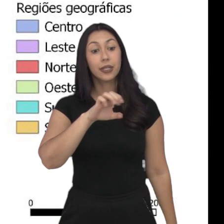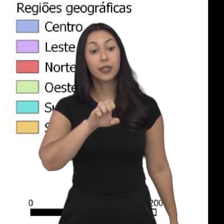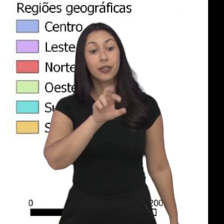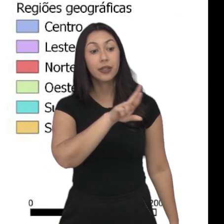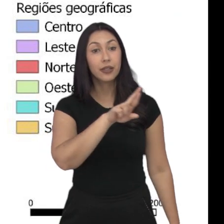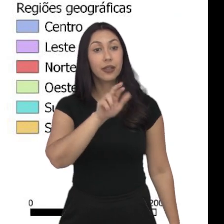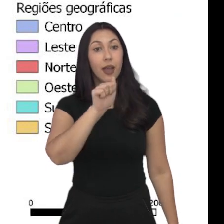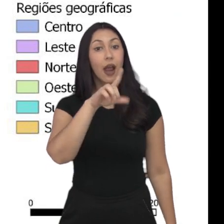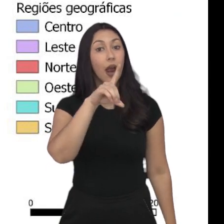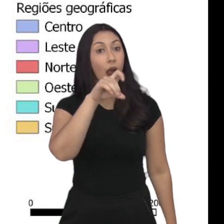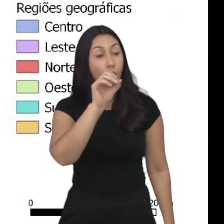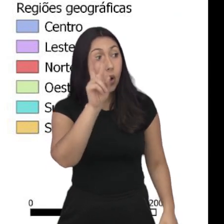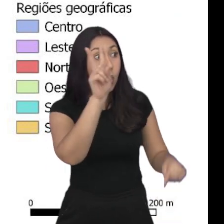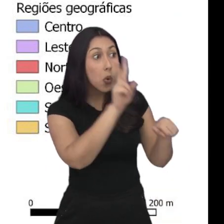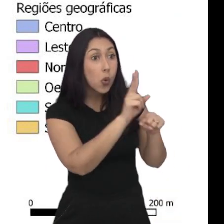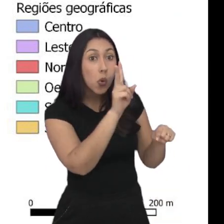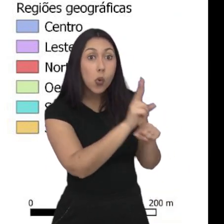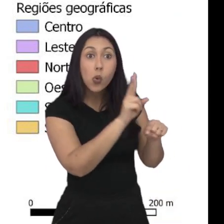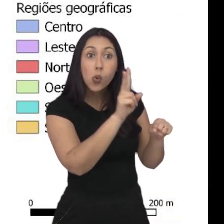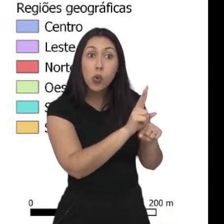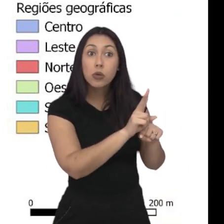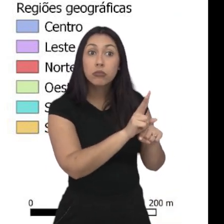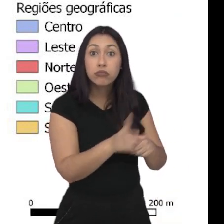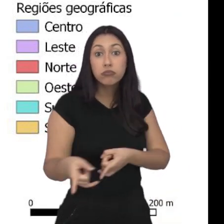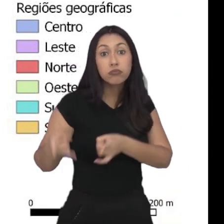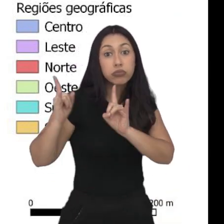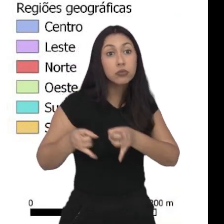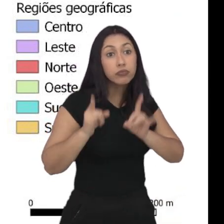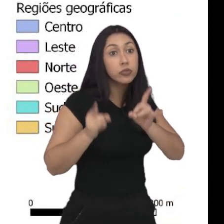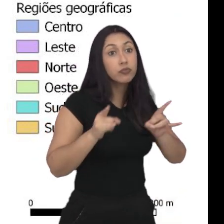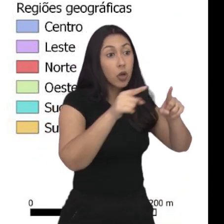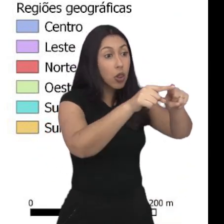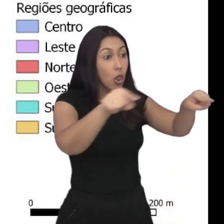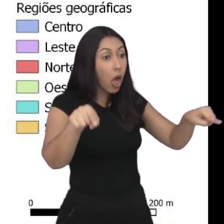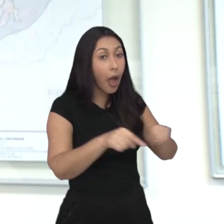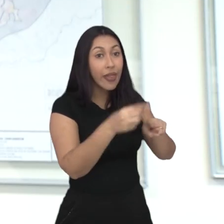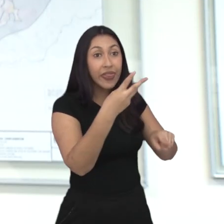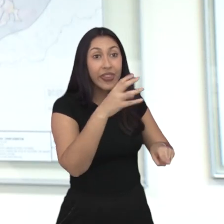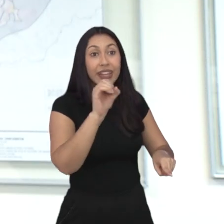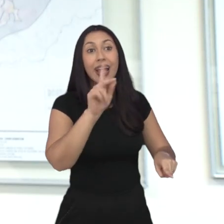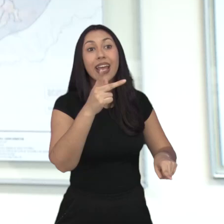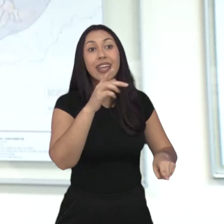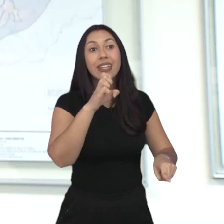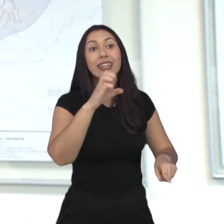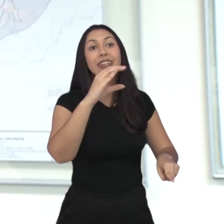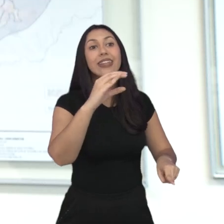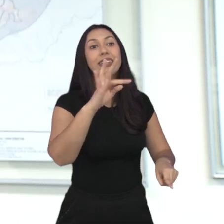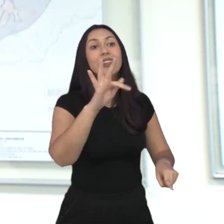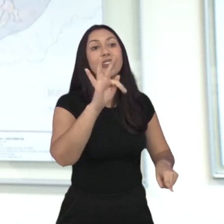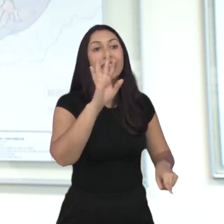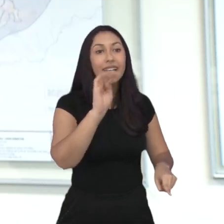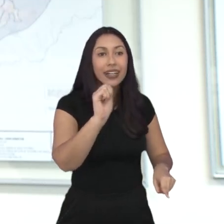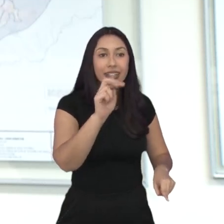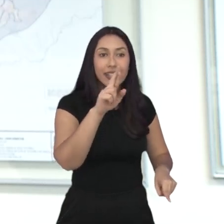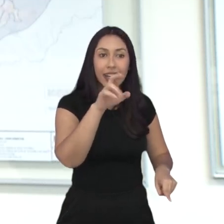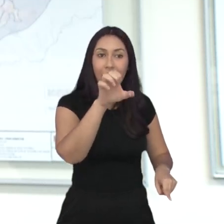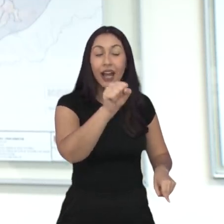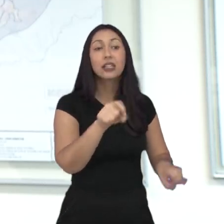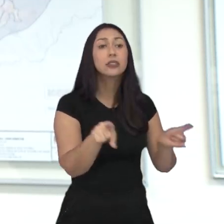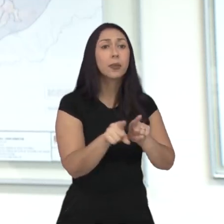parque de unidade de conservação de proteção integral urbana de 30 hectares, os investimentos nos